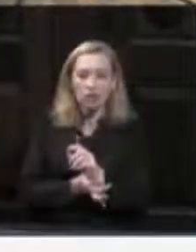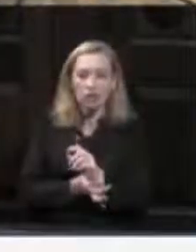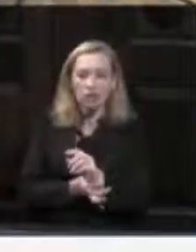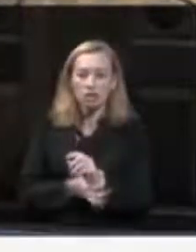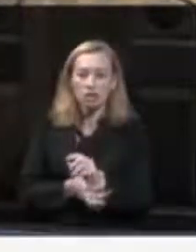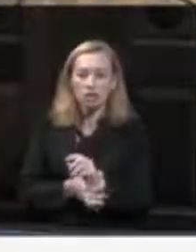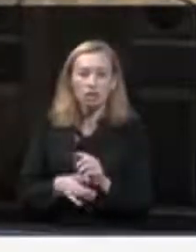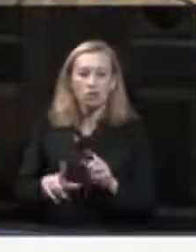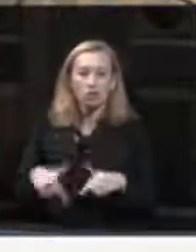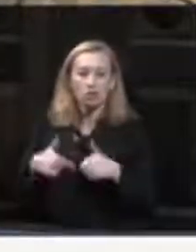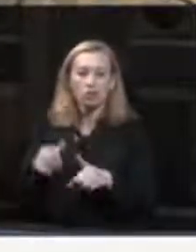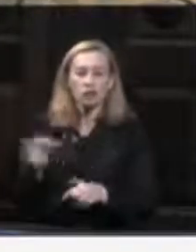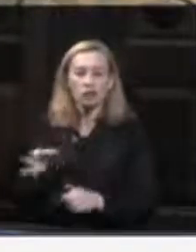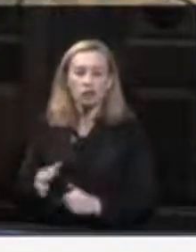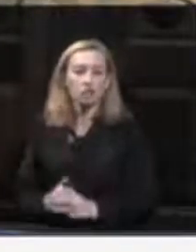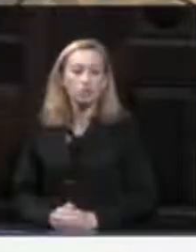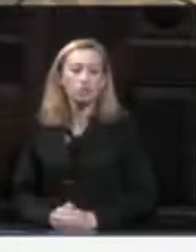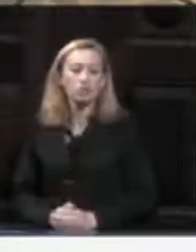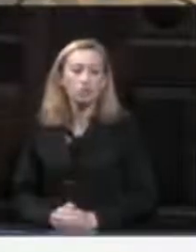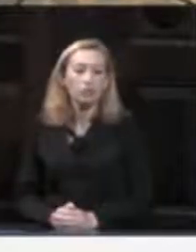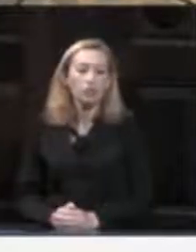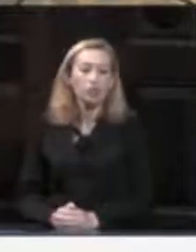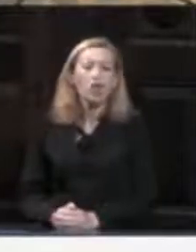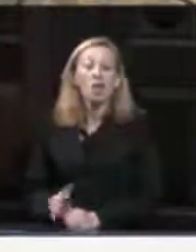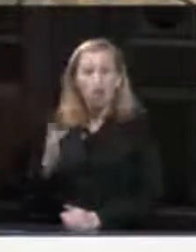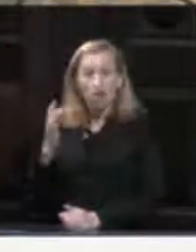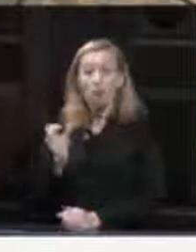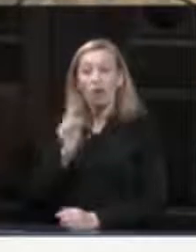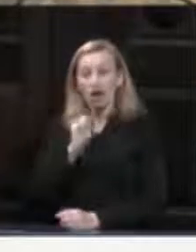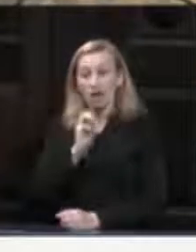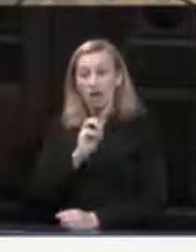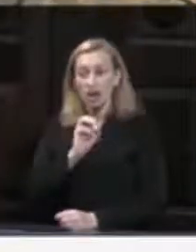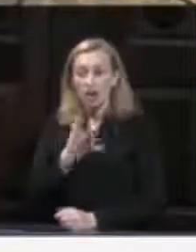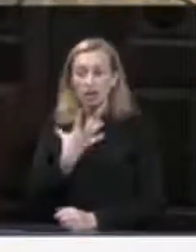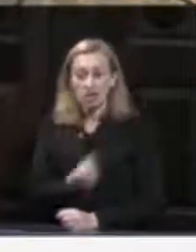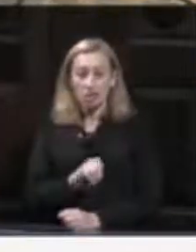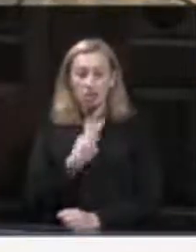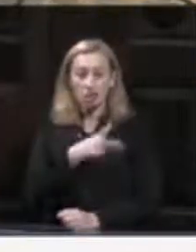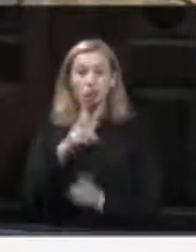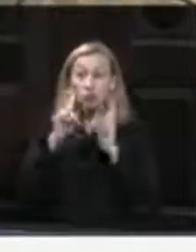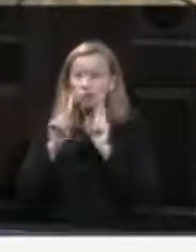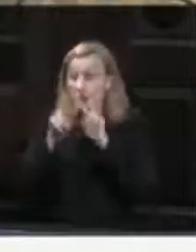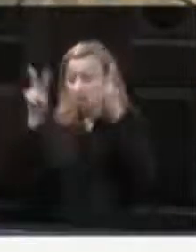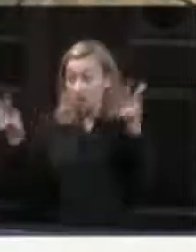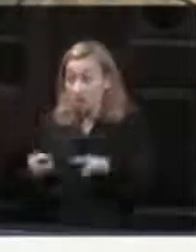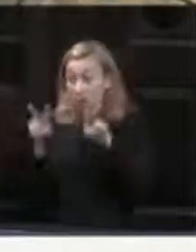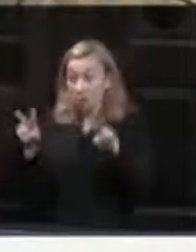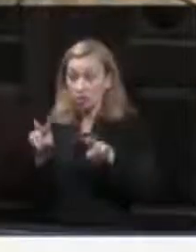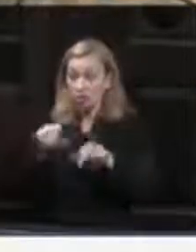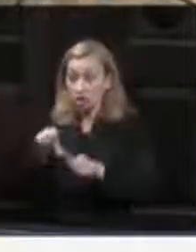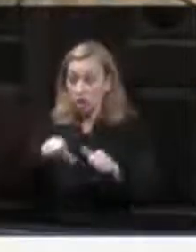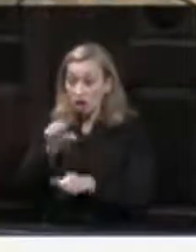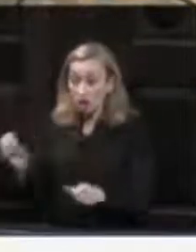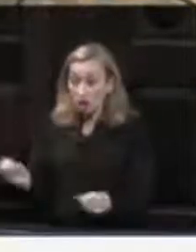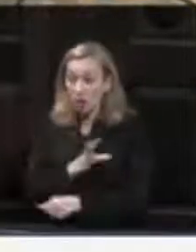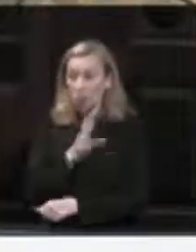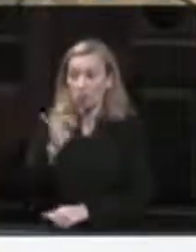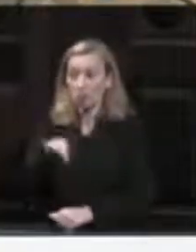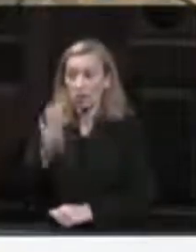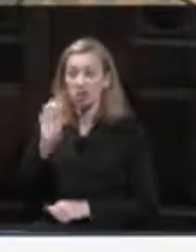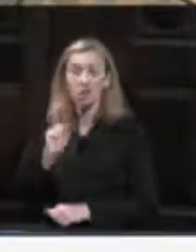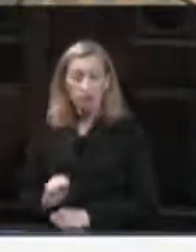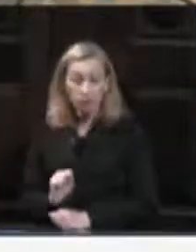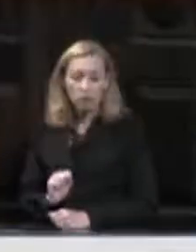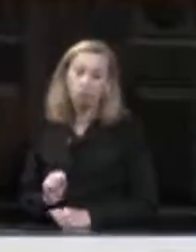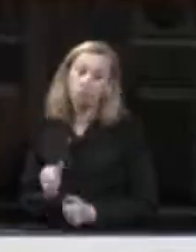Portanto, concordo com a sua visão de uma reforma profunda no sistema, com foco na valorização do